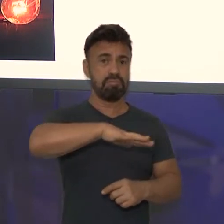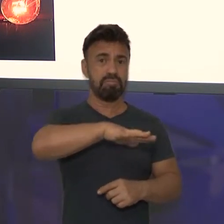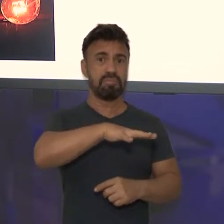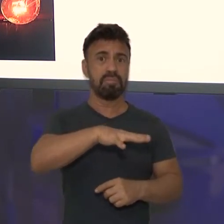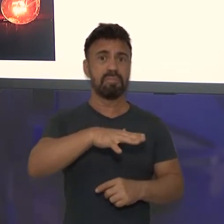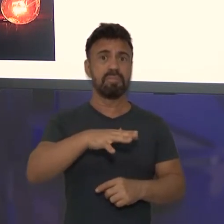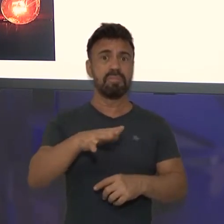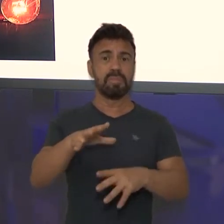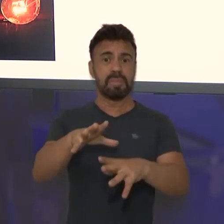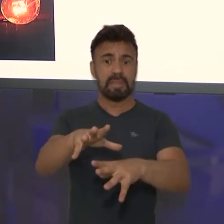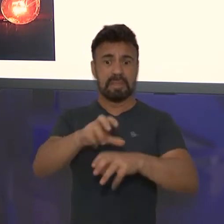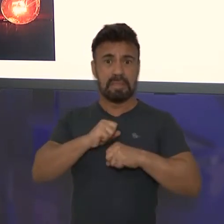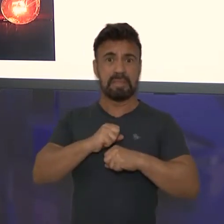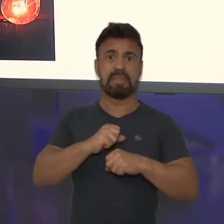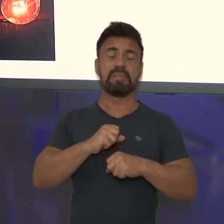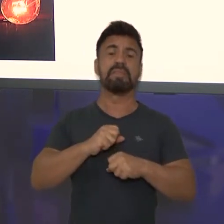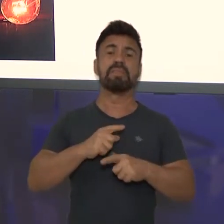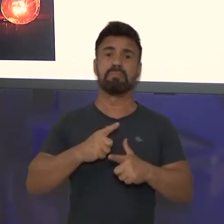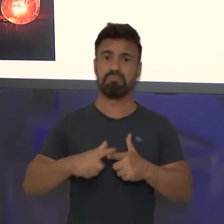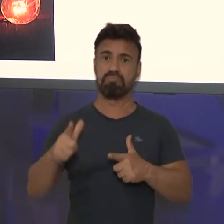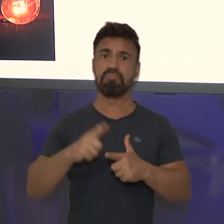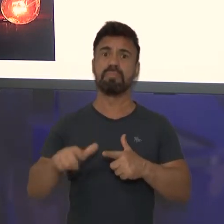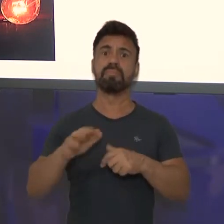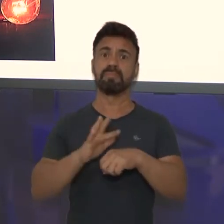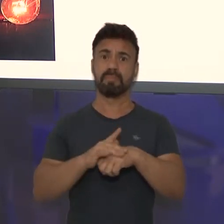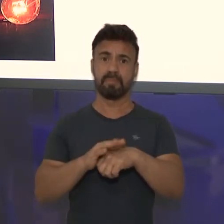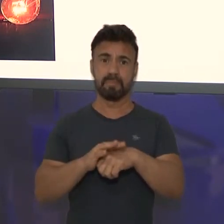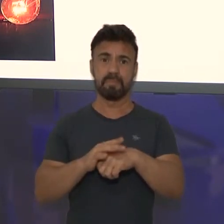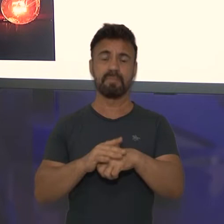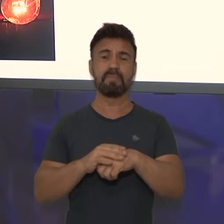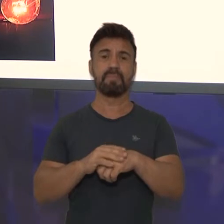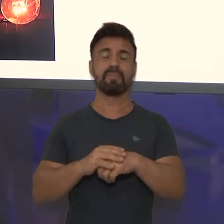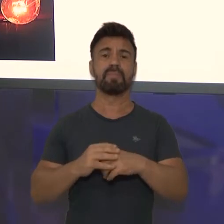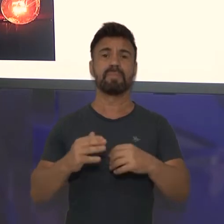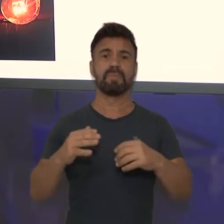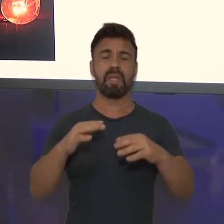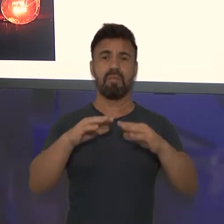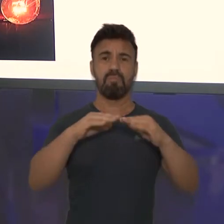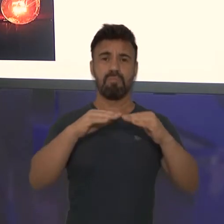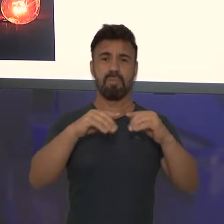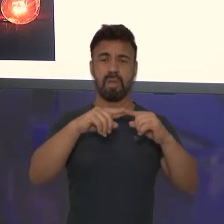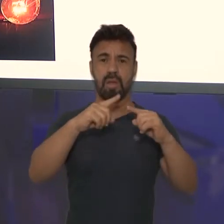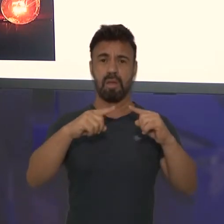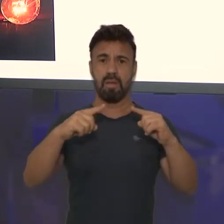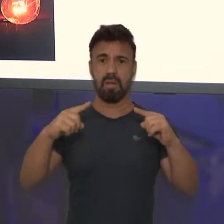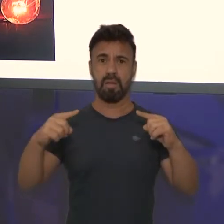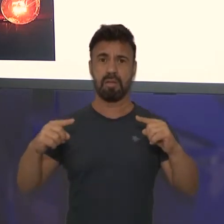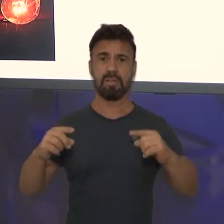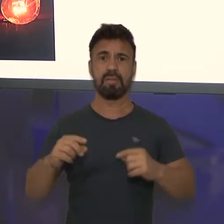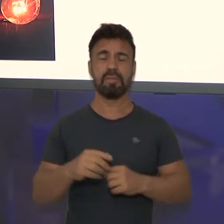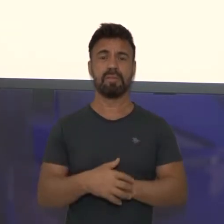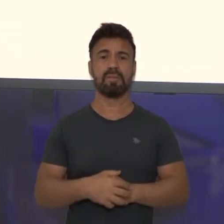venham ficar em total exposição com as radiações de raio-x. Seguindo